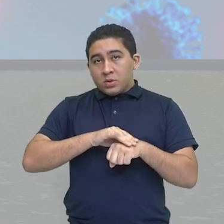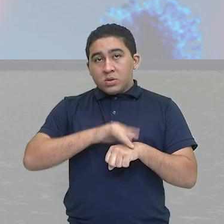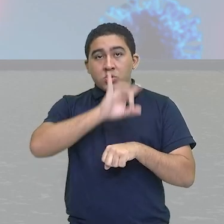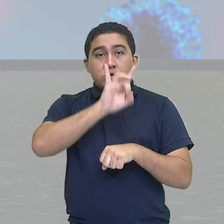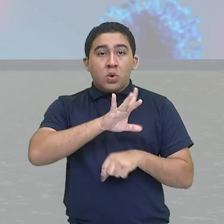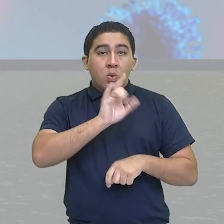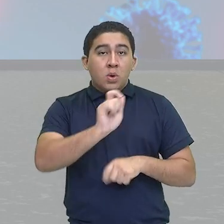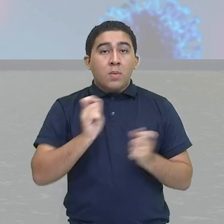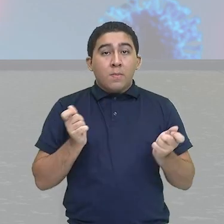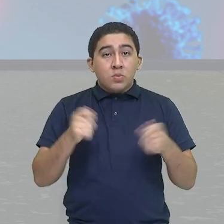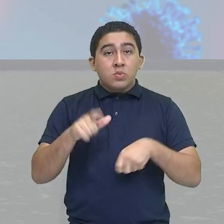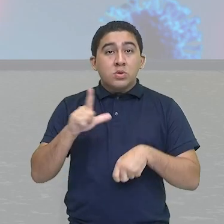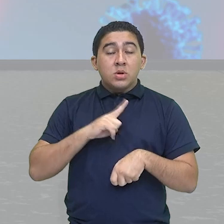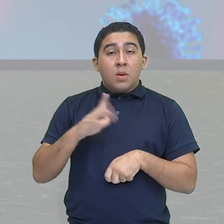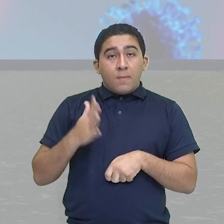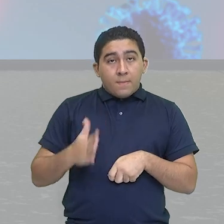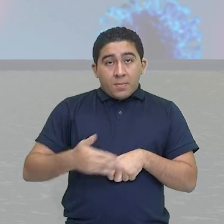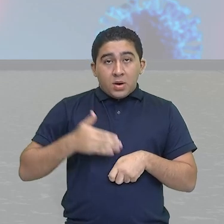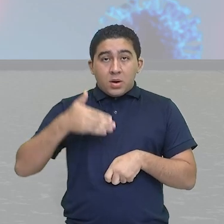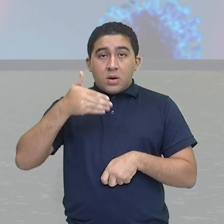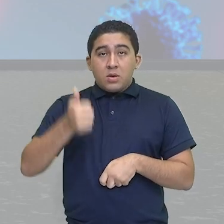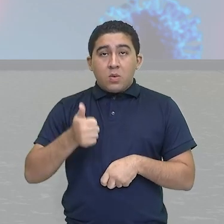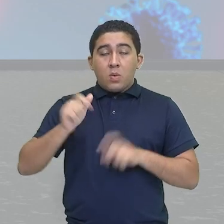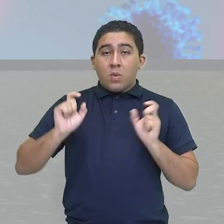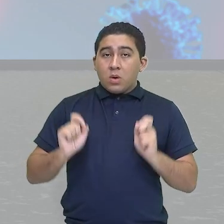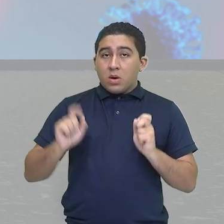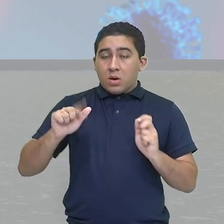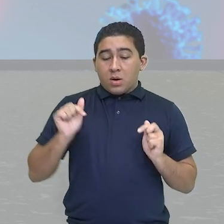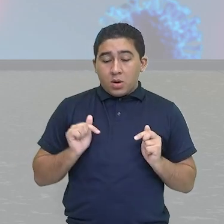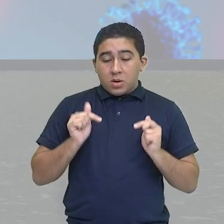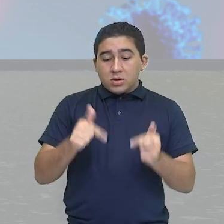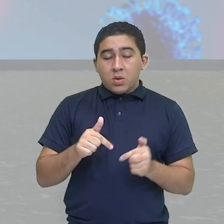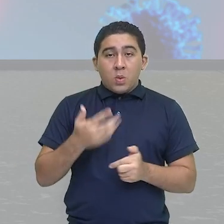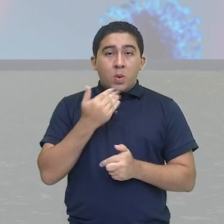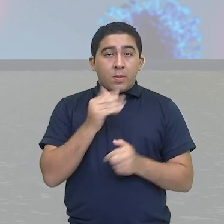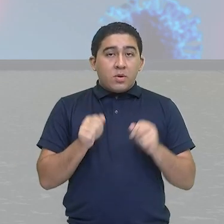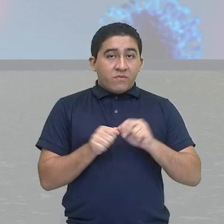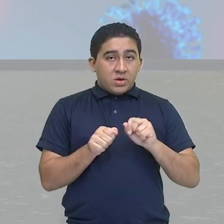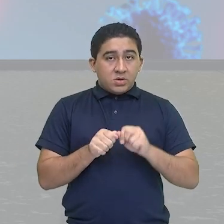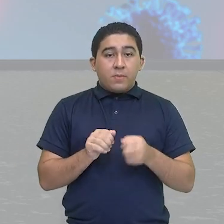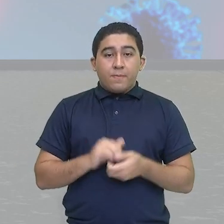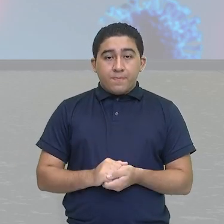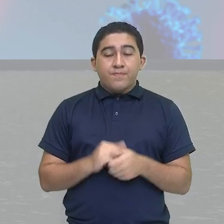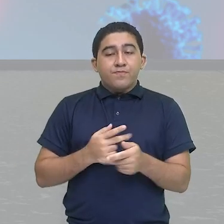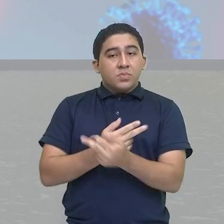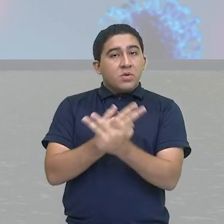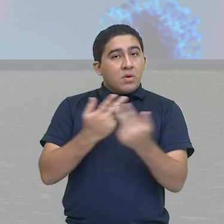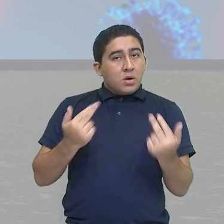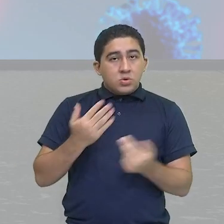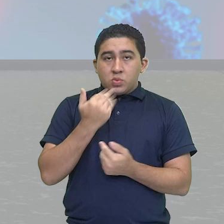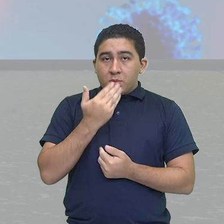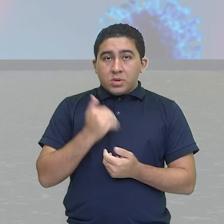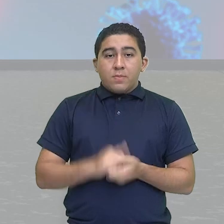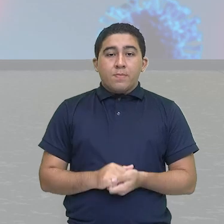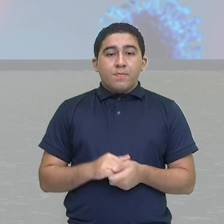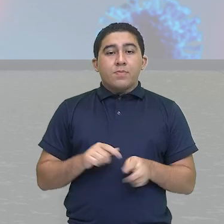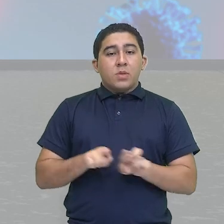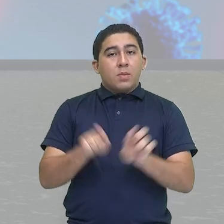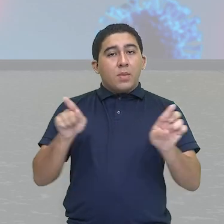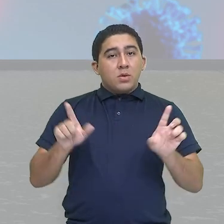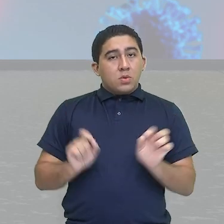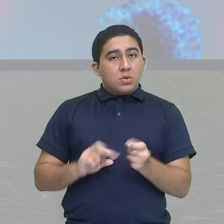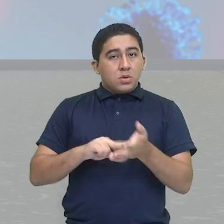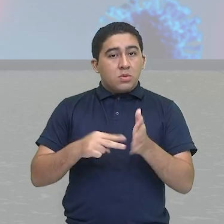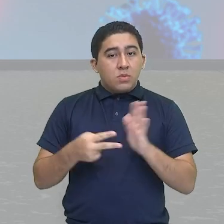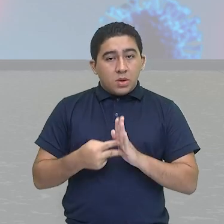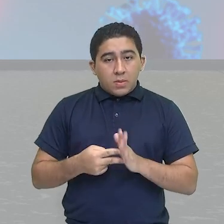eles inclusive têm um benefício que é atuar na produção do alimento. né, de vários alimentos. Mas aí é